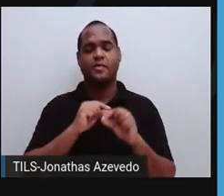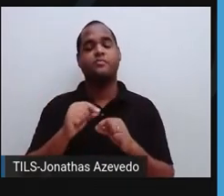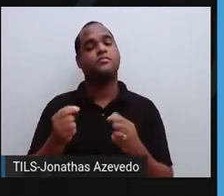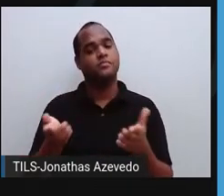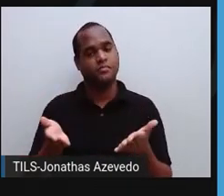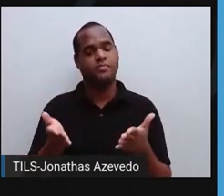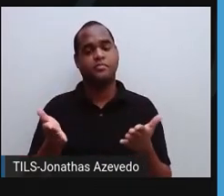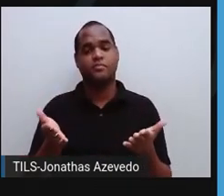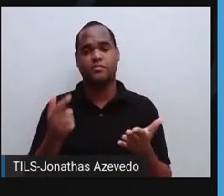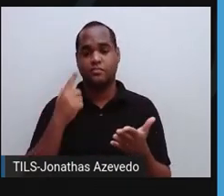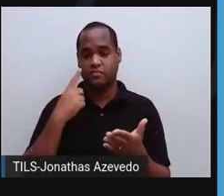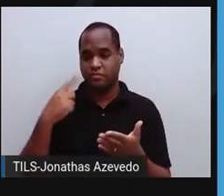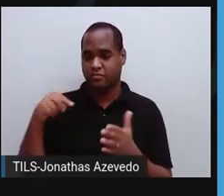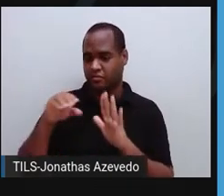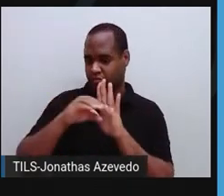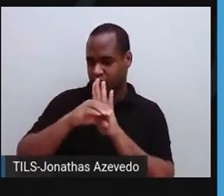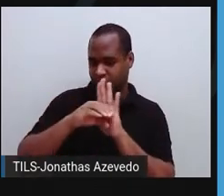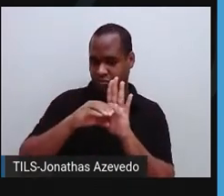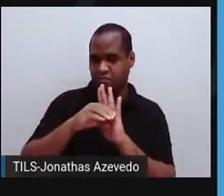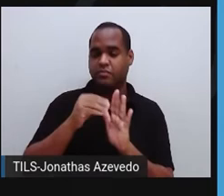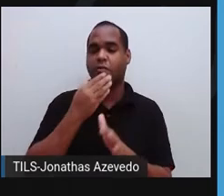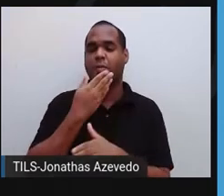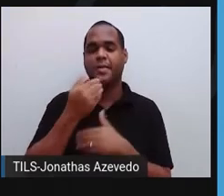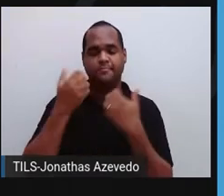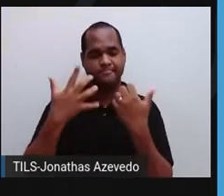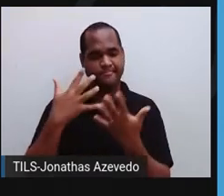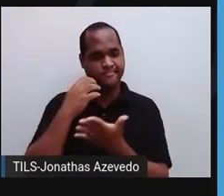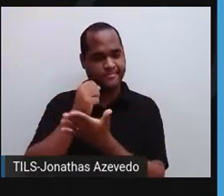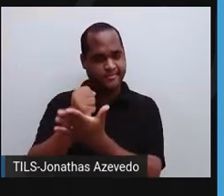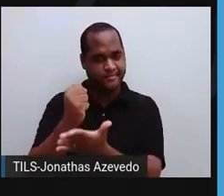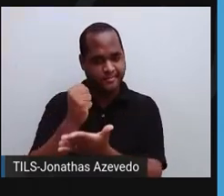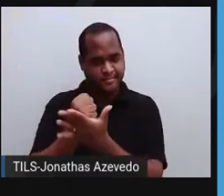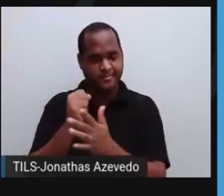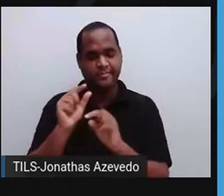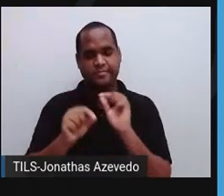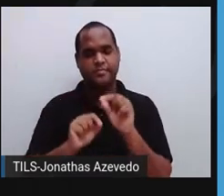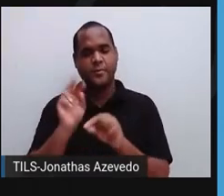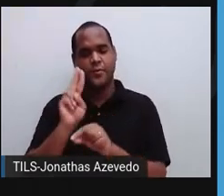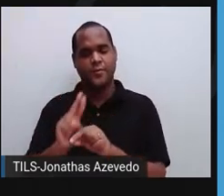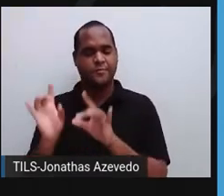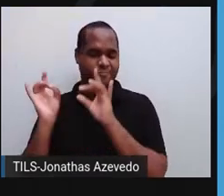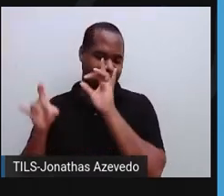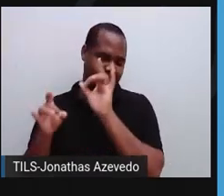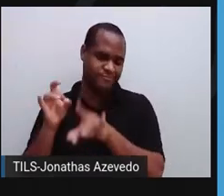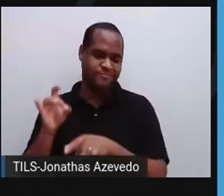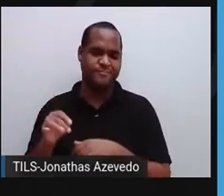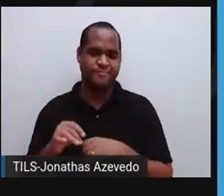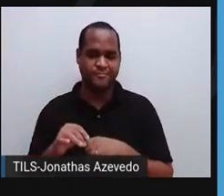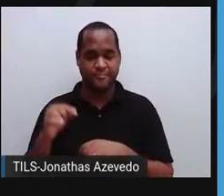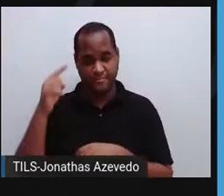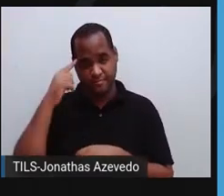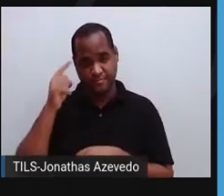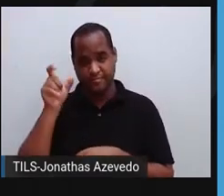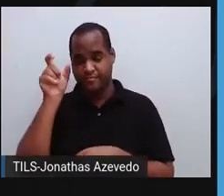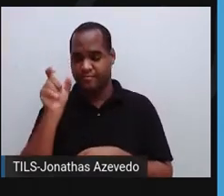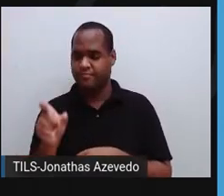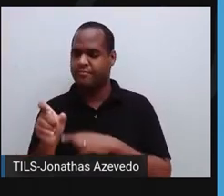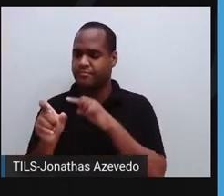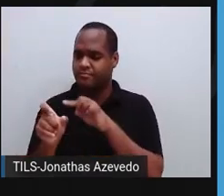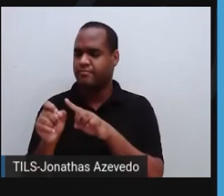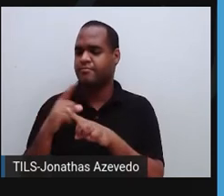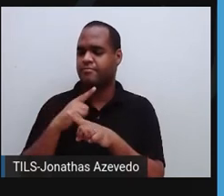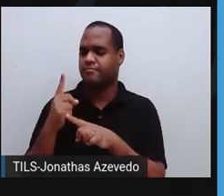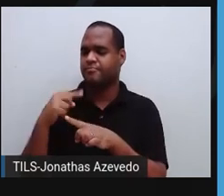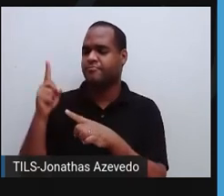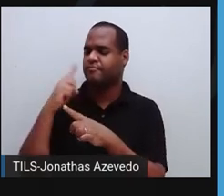um dos primeiros conceitos que Lamarck cunhou foi o conceito de uso e desuso. Aquela característica que você usar